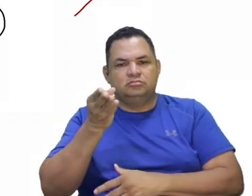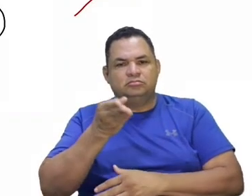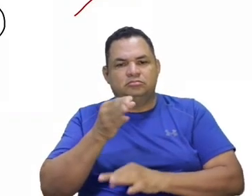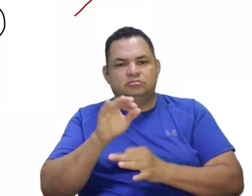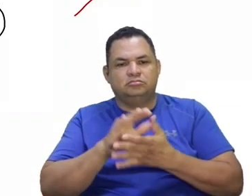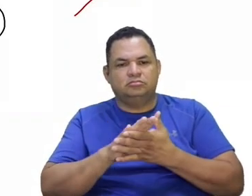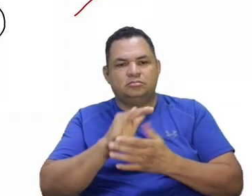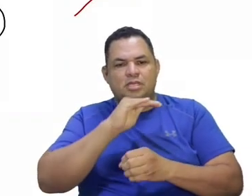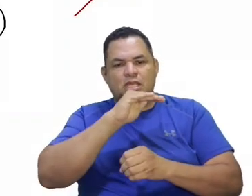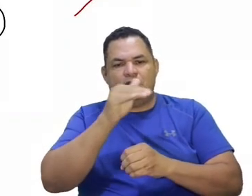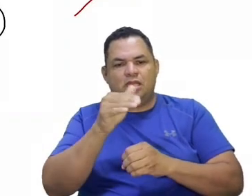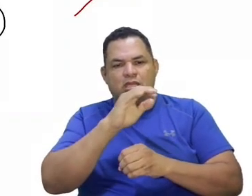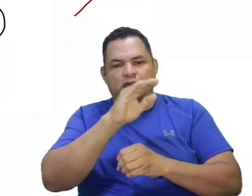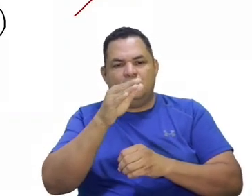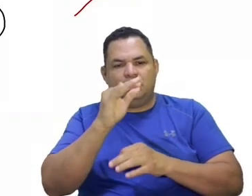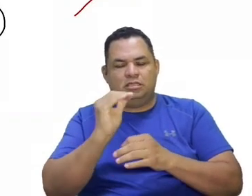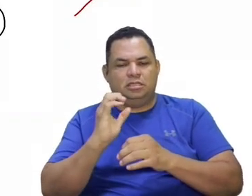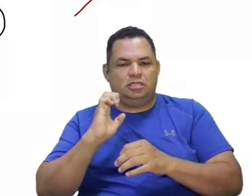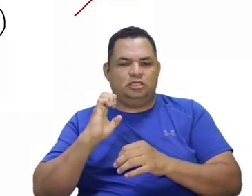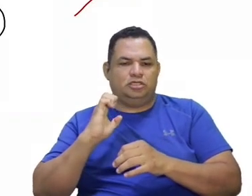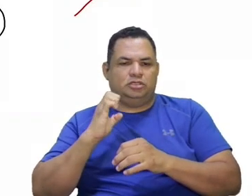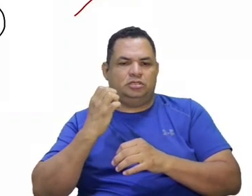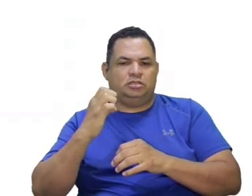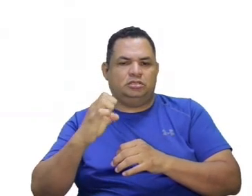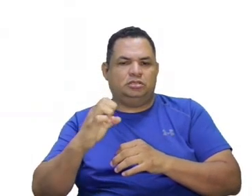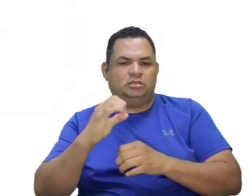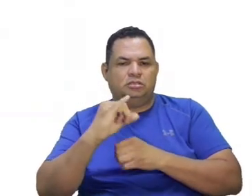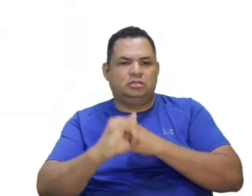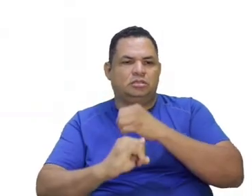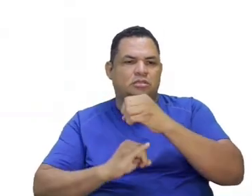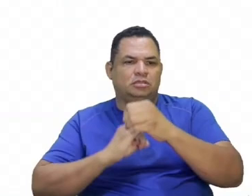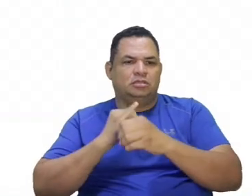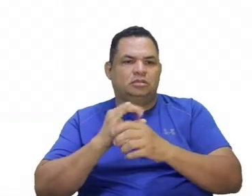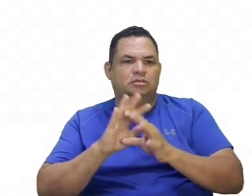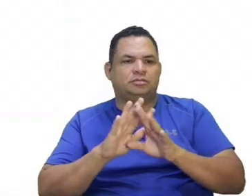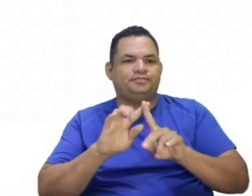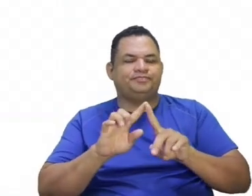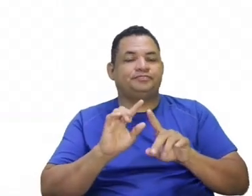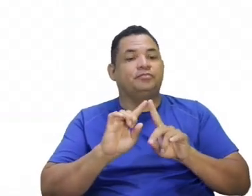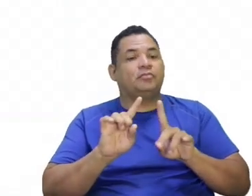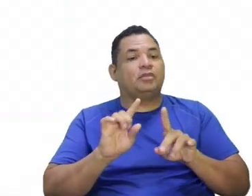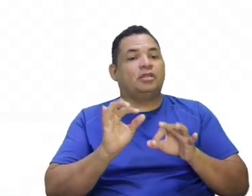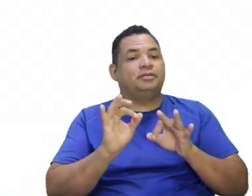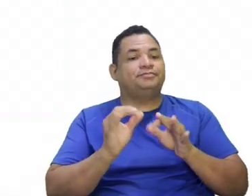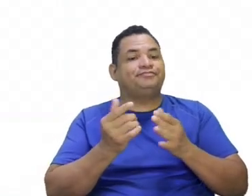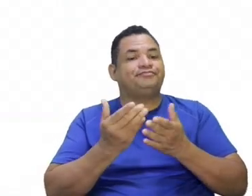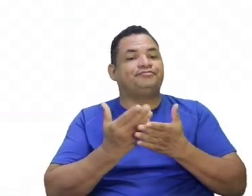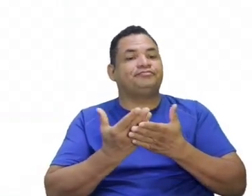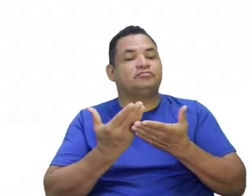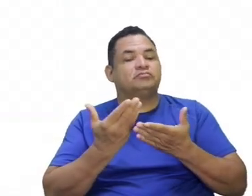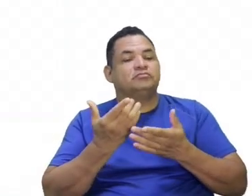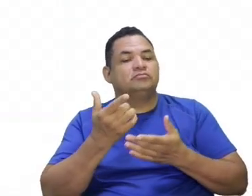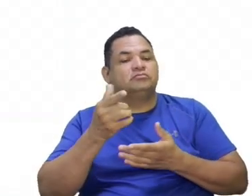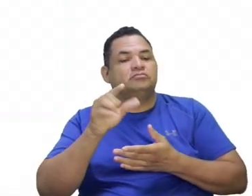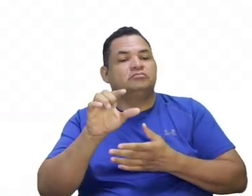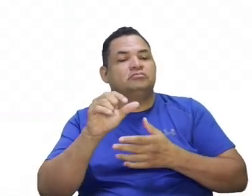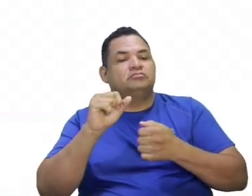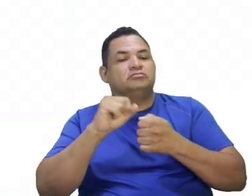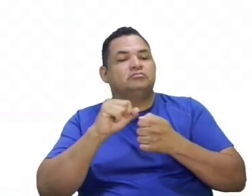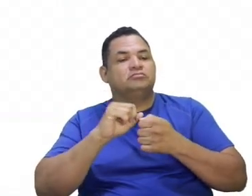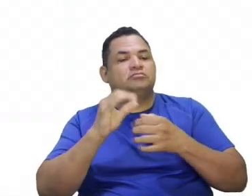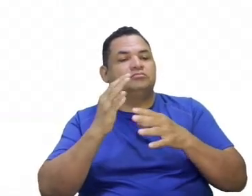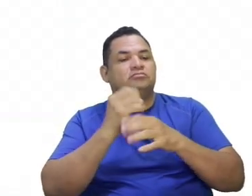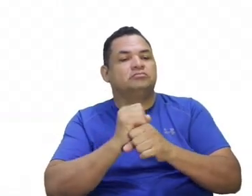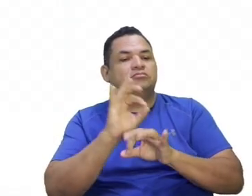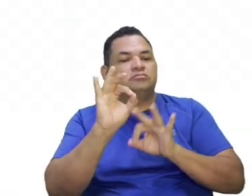de energia do nosso íon, mas eu só consigo chegar nela se eu fizer